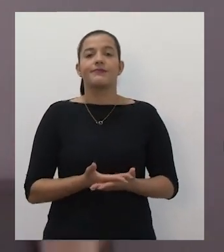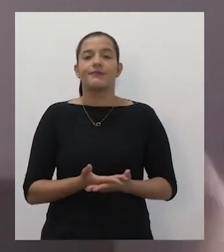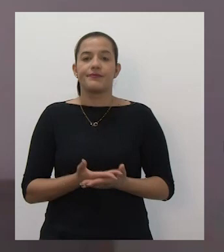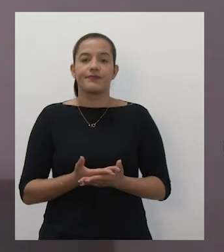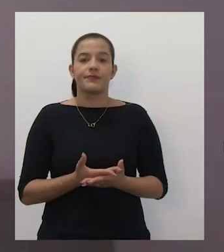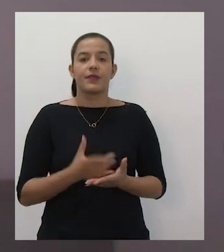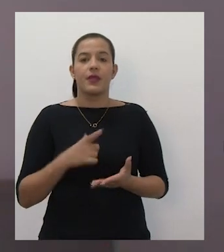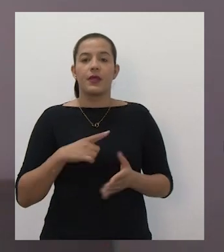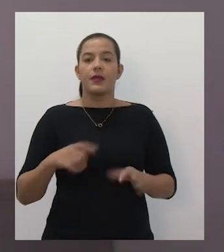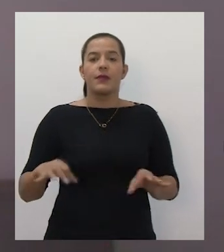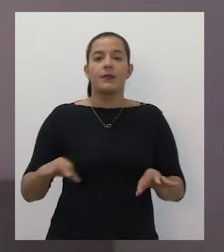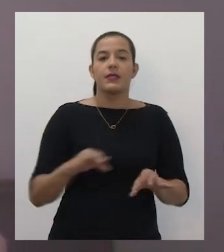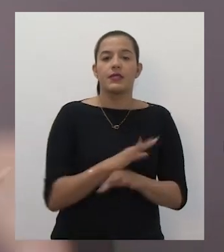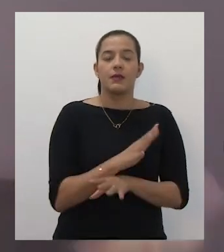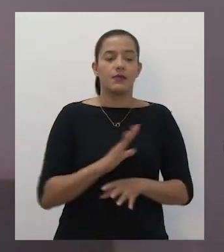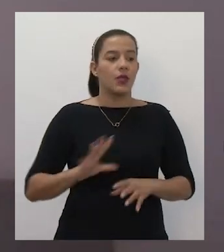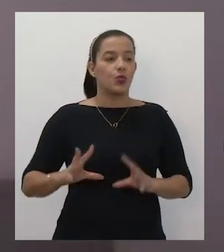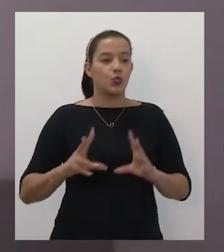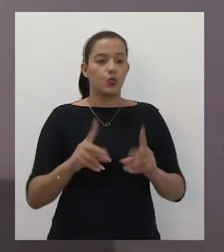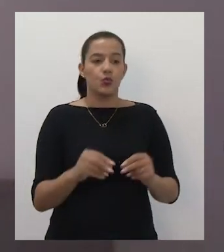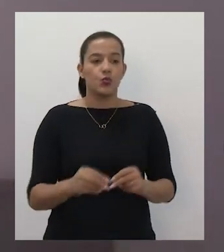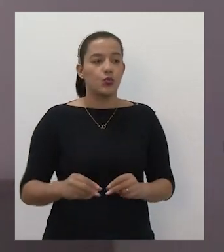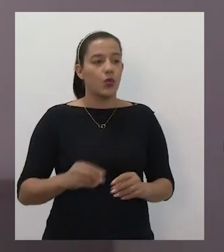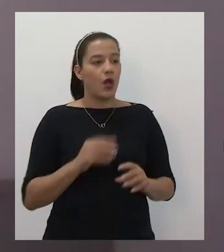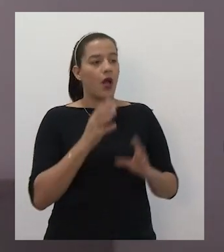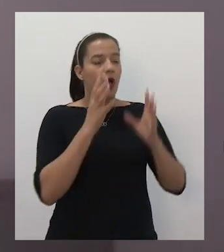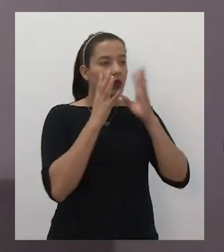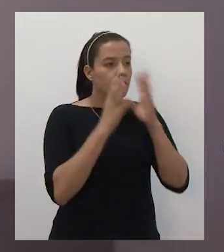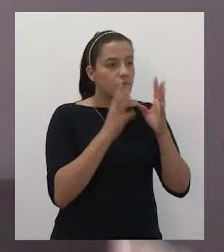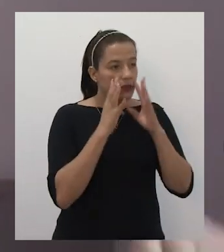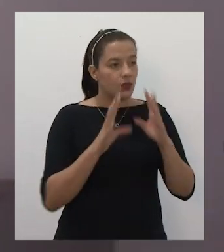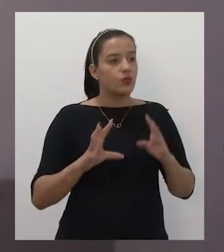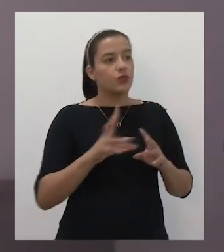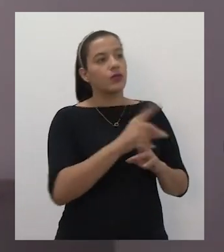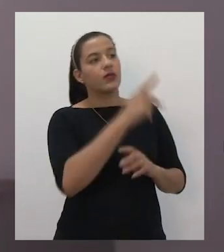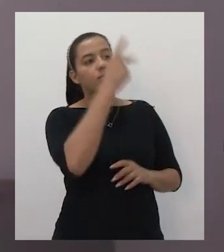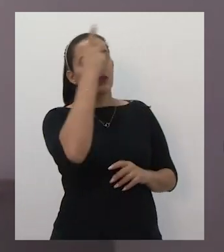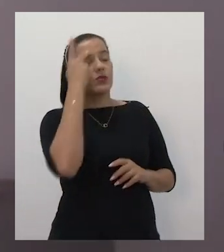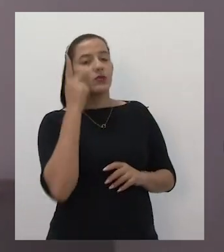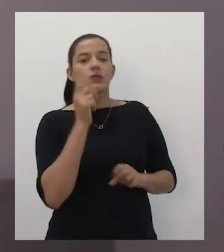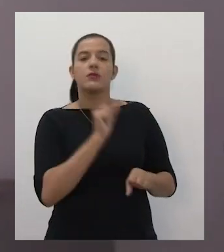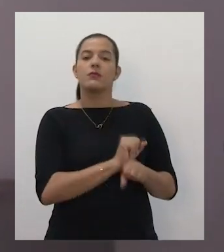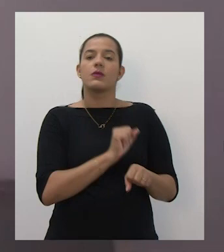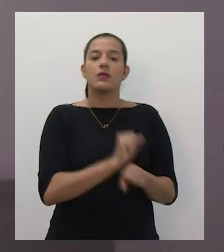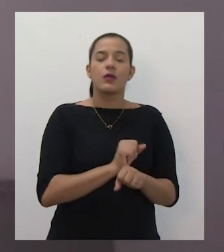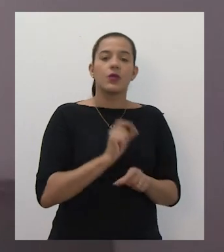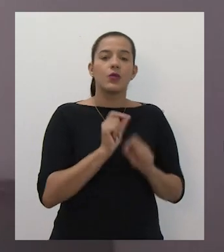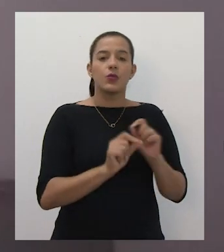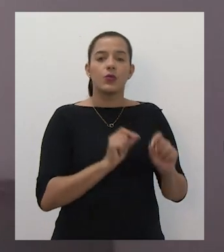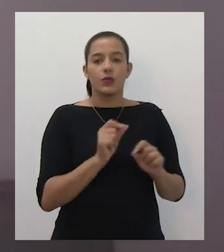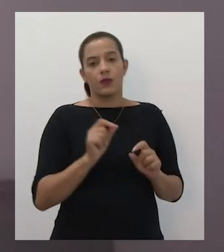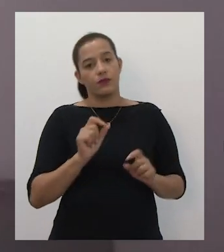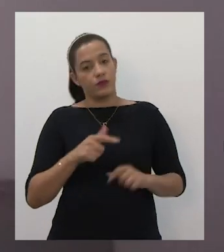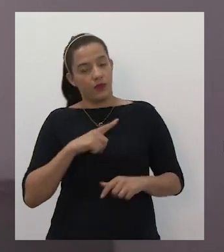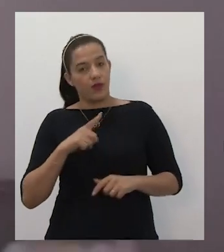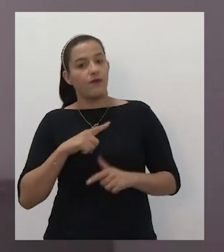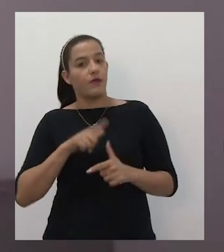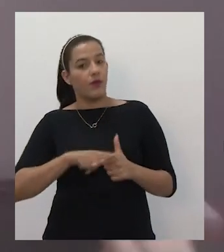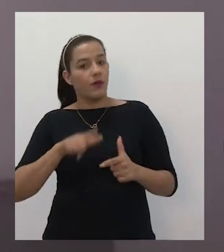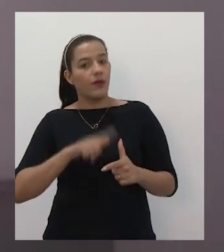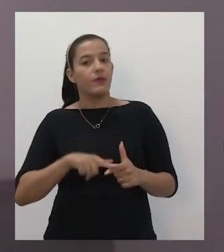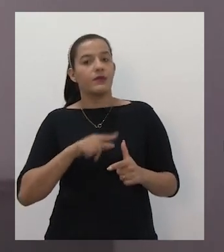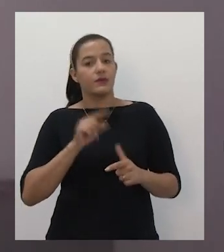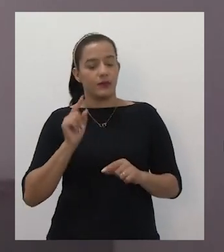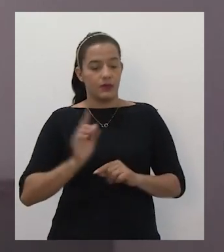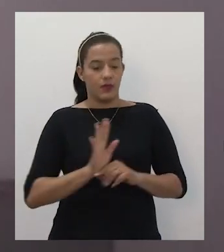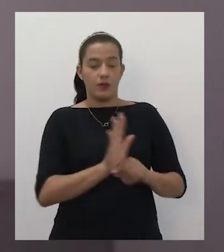para terminar toda essa demanda, para atender todas as pessoas que estão esperando. Então, vocês precisaram resolver problema, né? E para isso